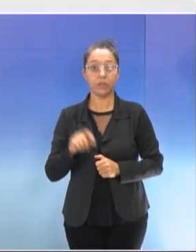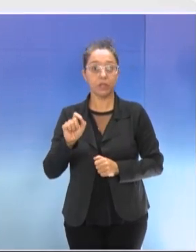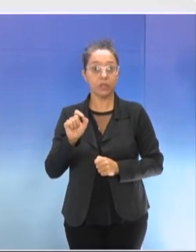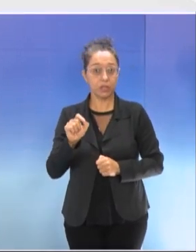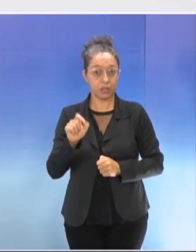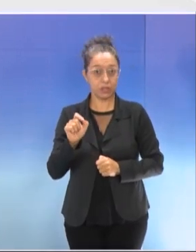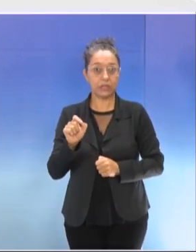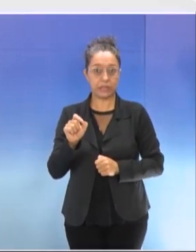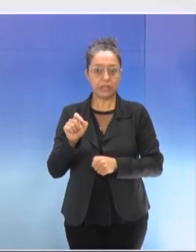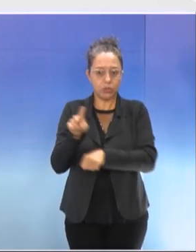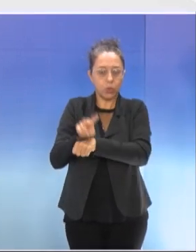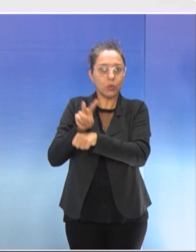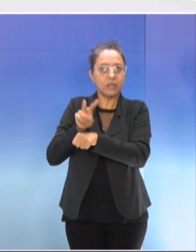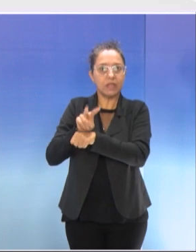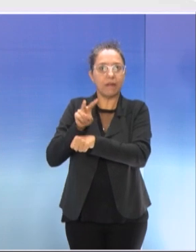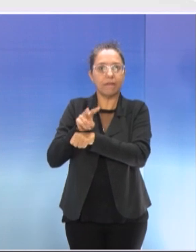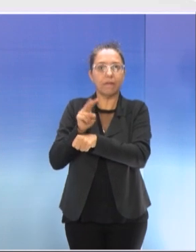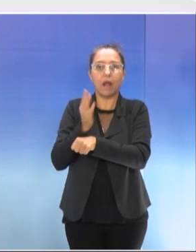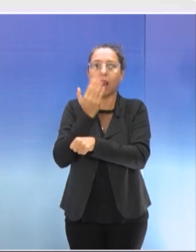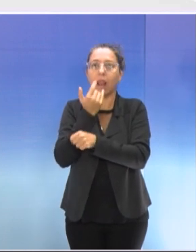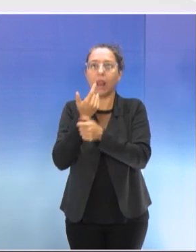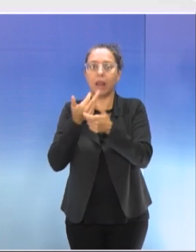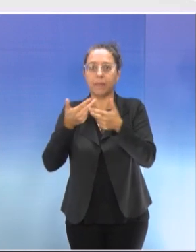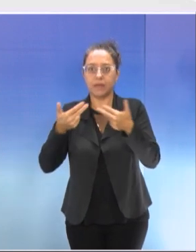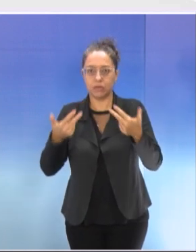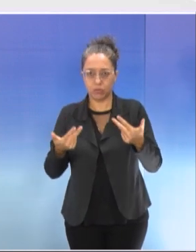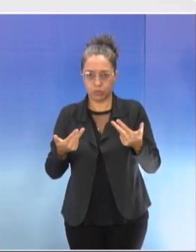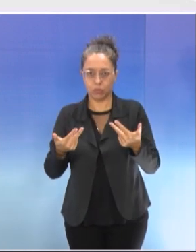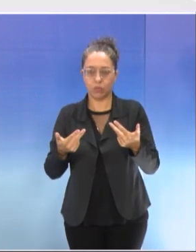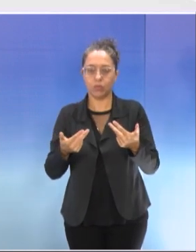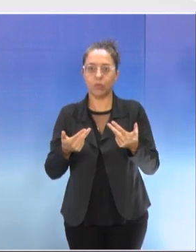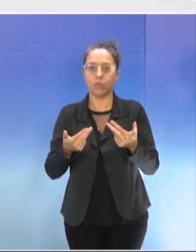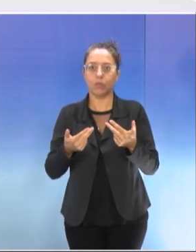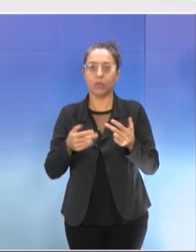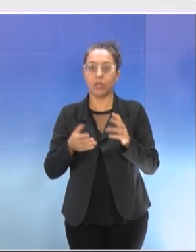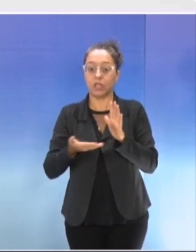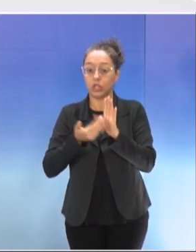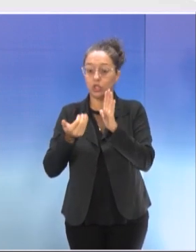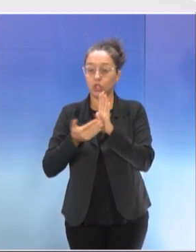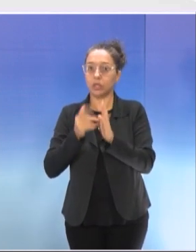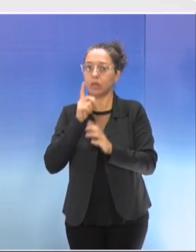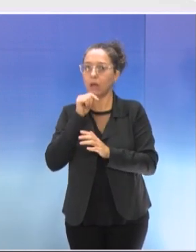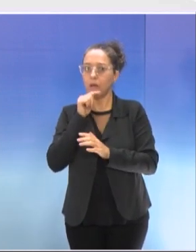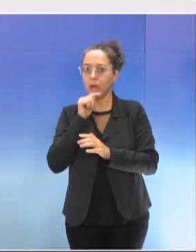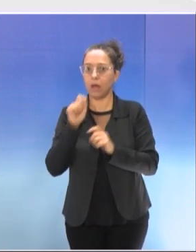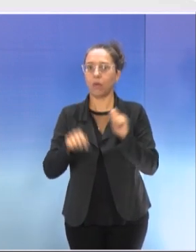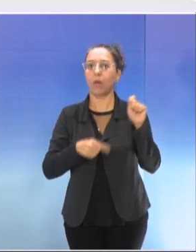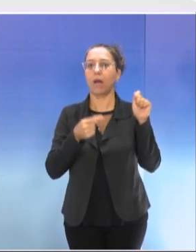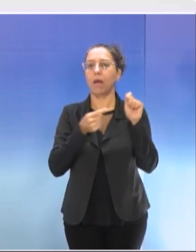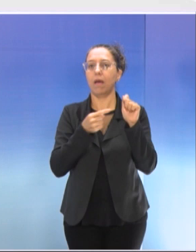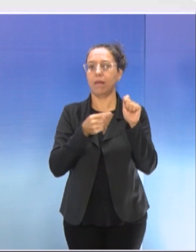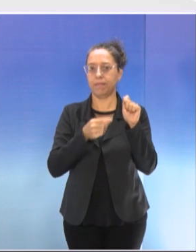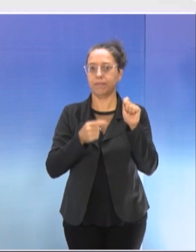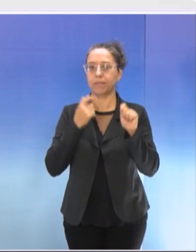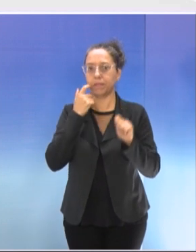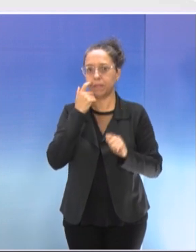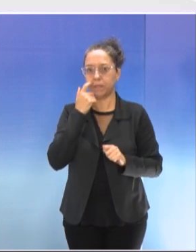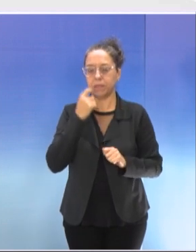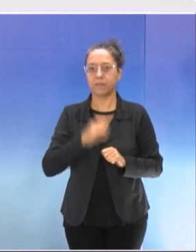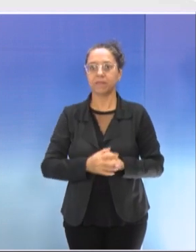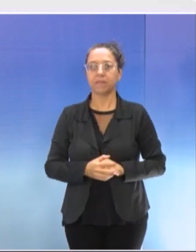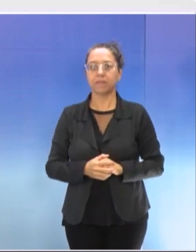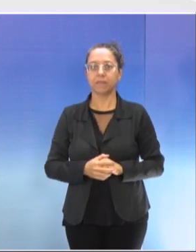alimentos e que remove a água é através de quê? Letra A. A letra A